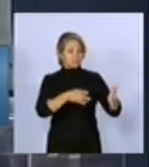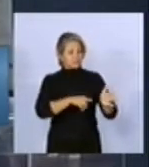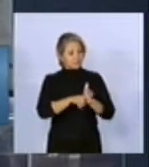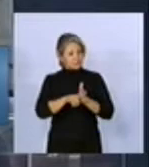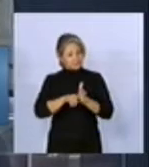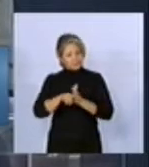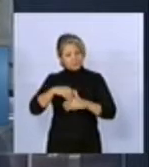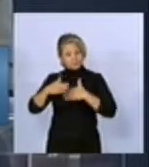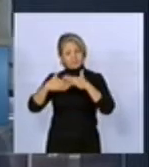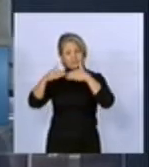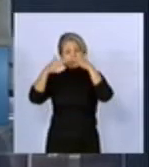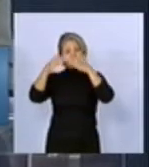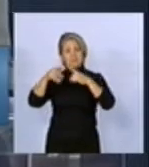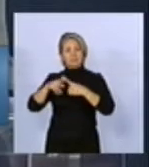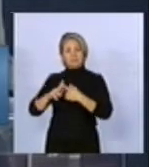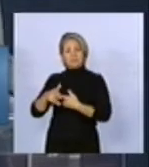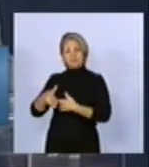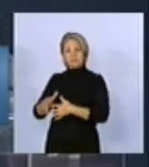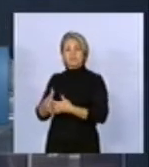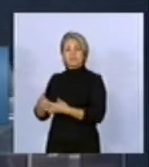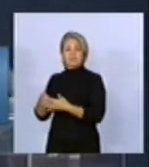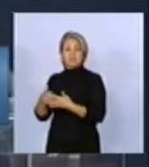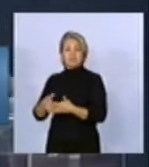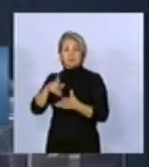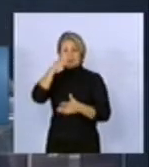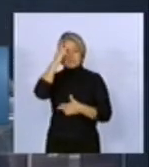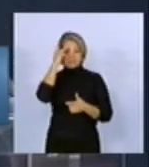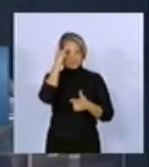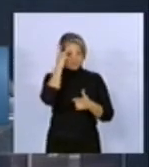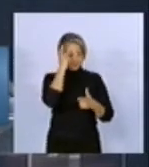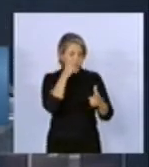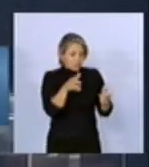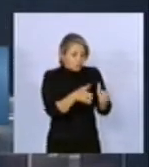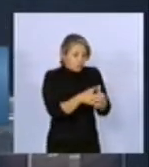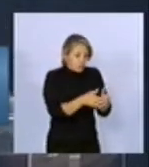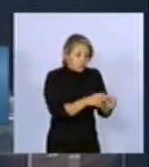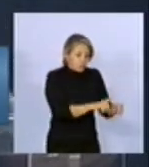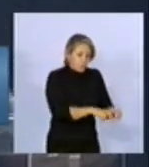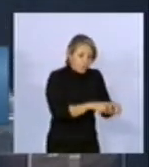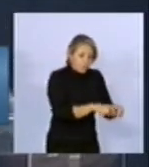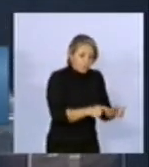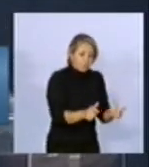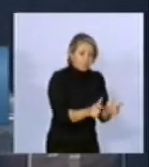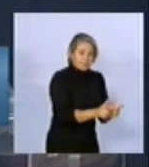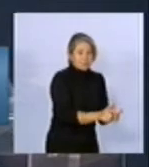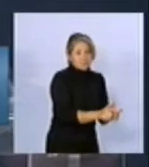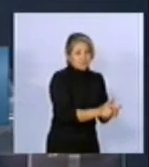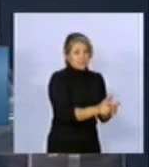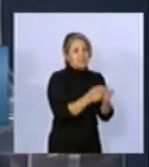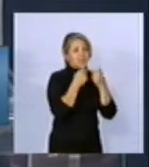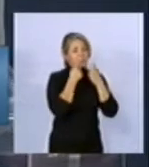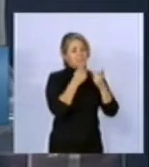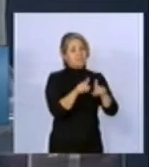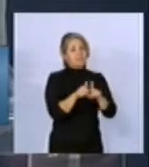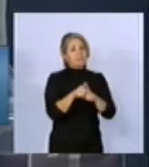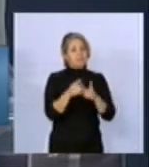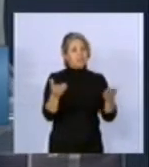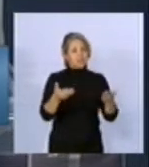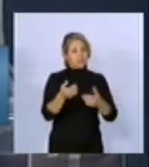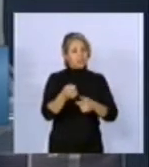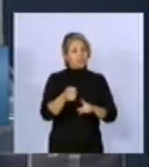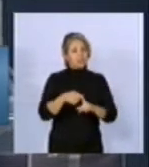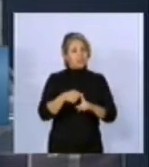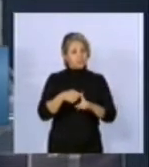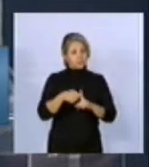pesquisa desenvolvimento de máquinas principalmente para os pequenos produtores isso vem acontecendo e dizer que agora em março